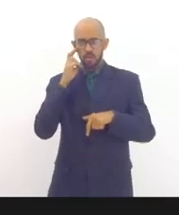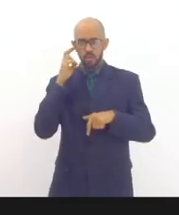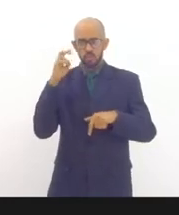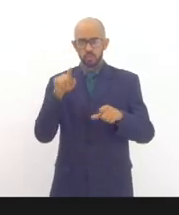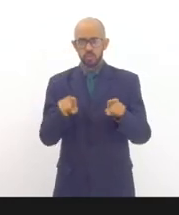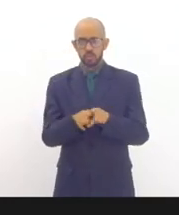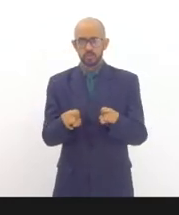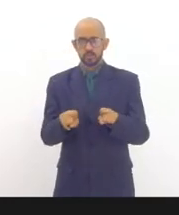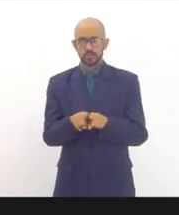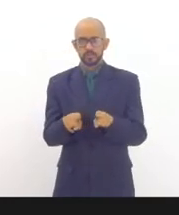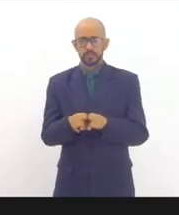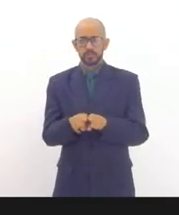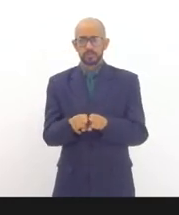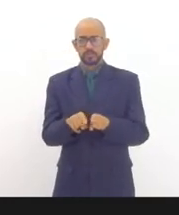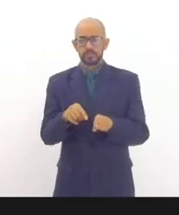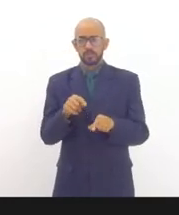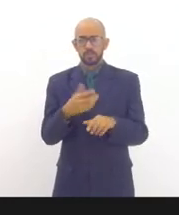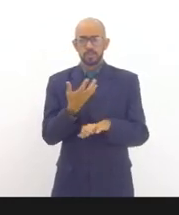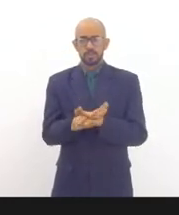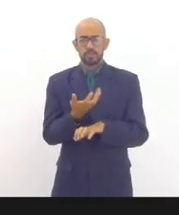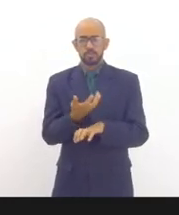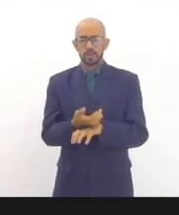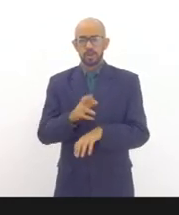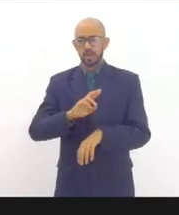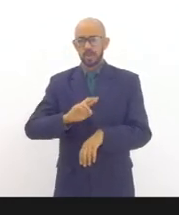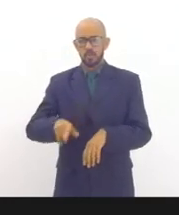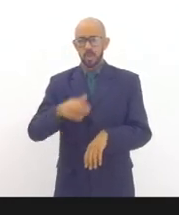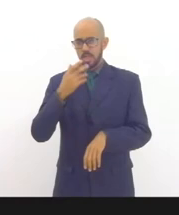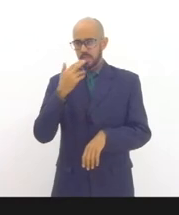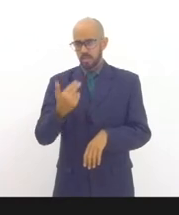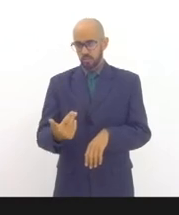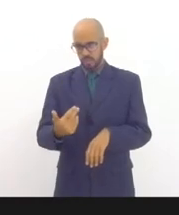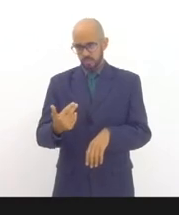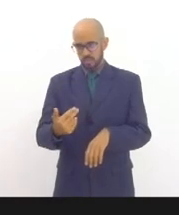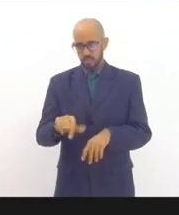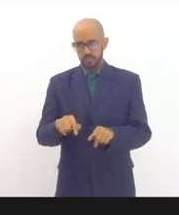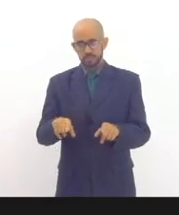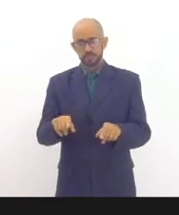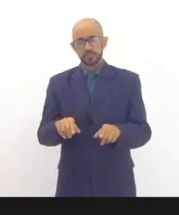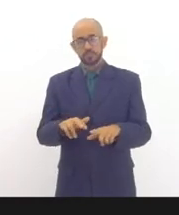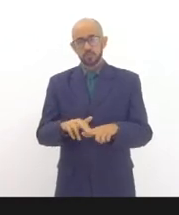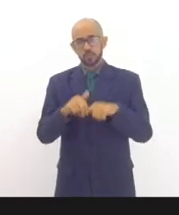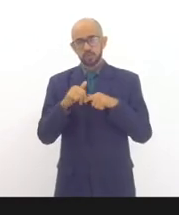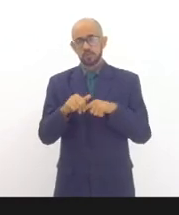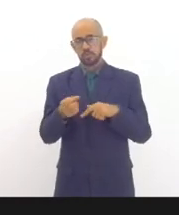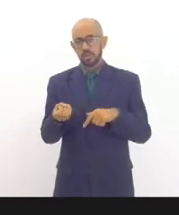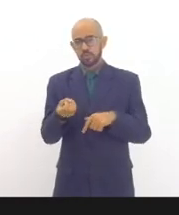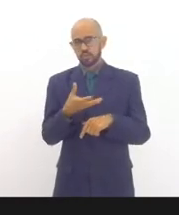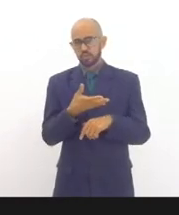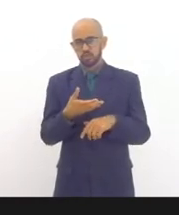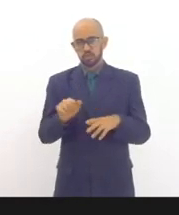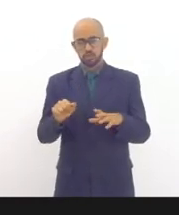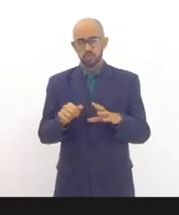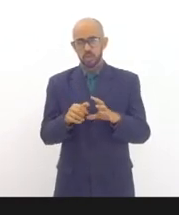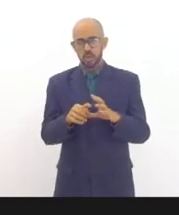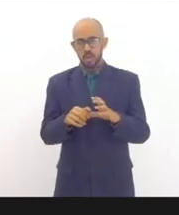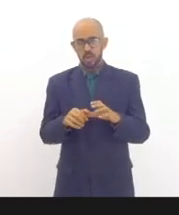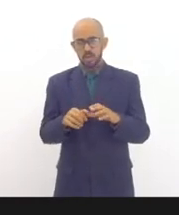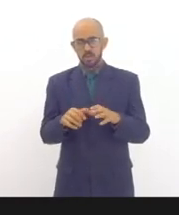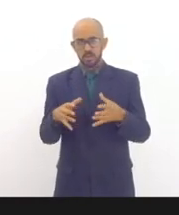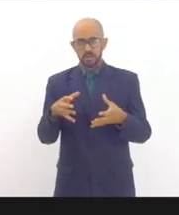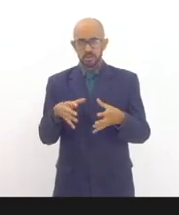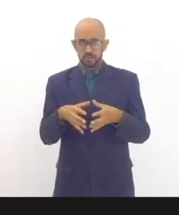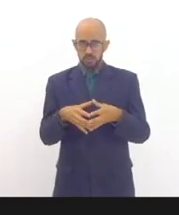uma disciplina não linguística aplicada na língua. Para isso, as novas matrizes hoje, ela traz componentes como